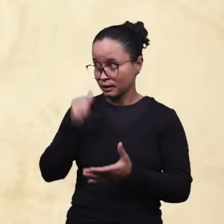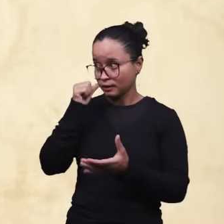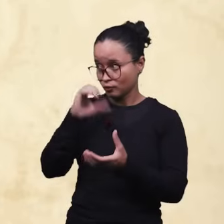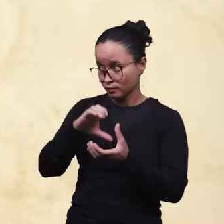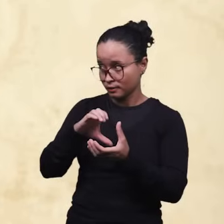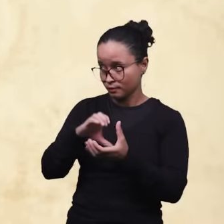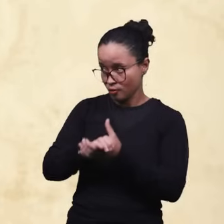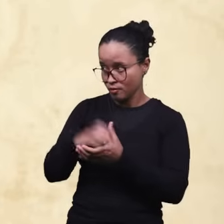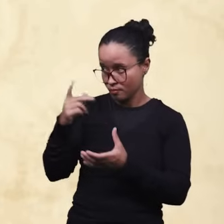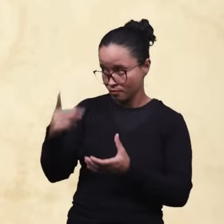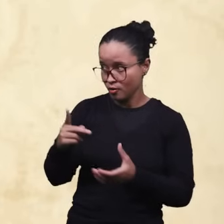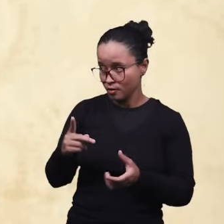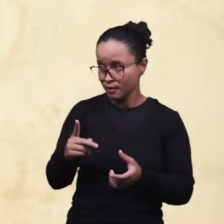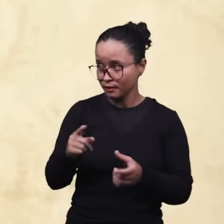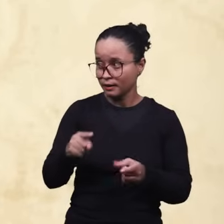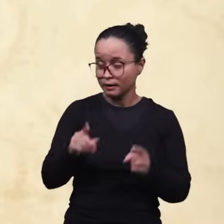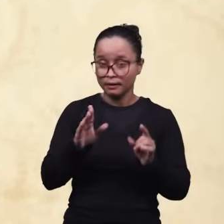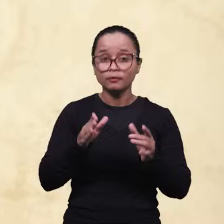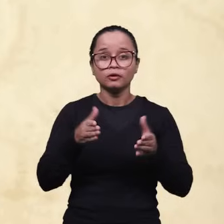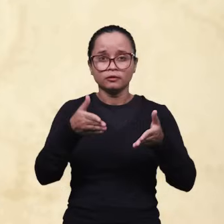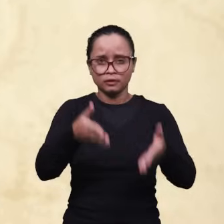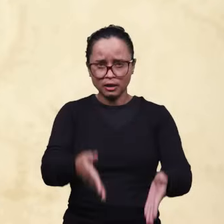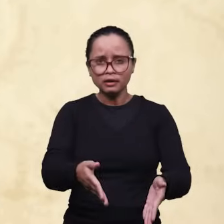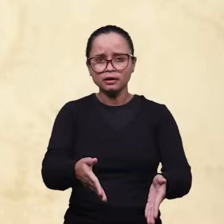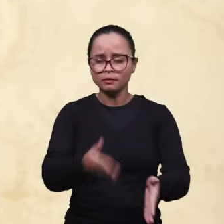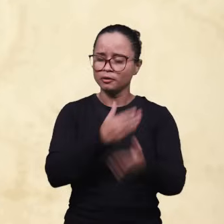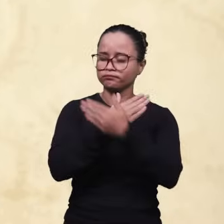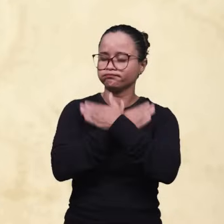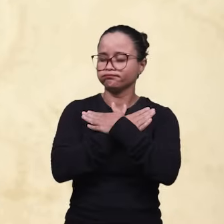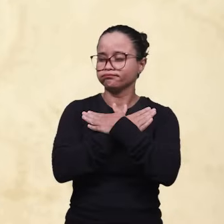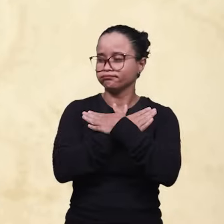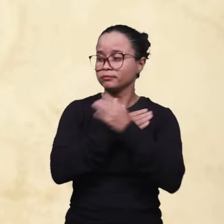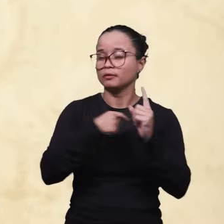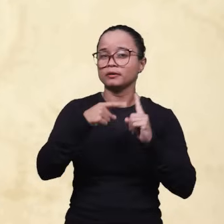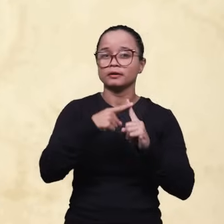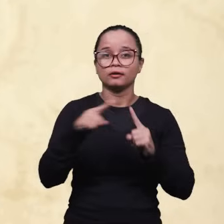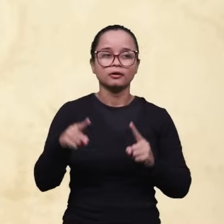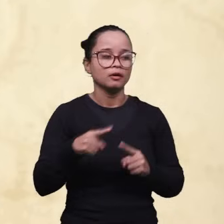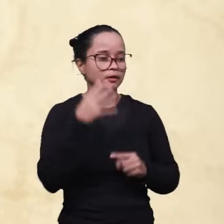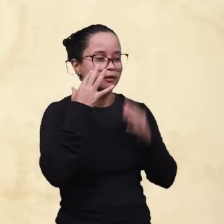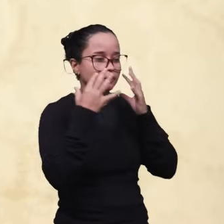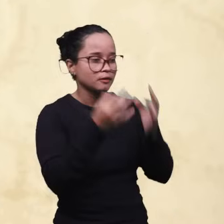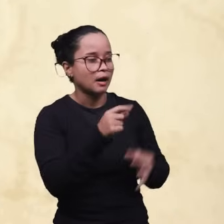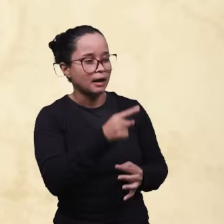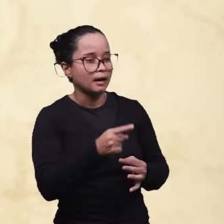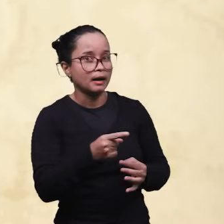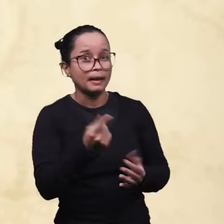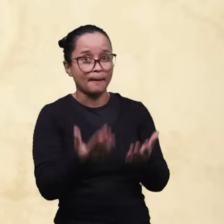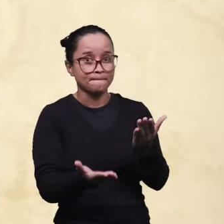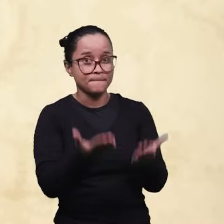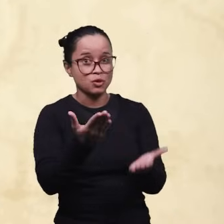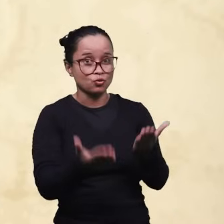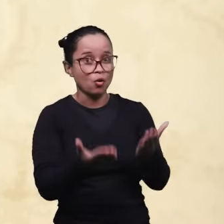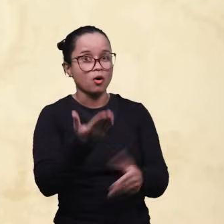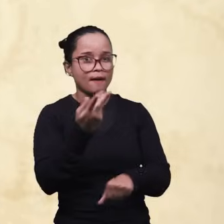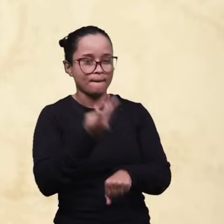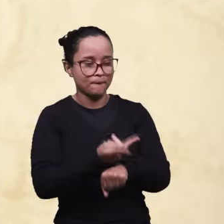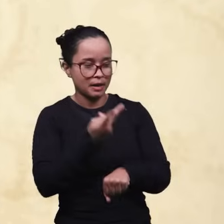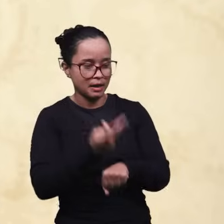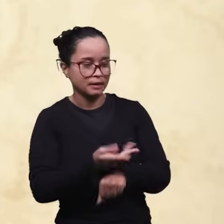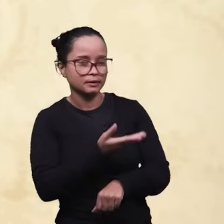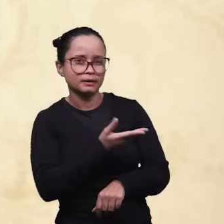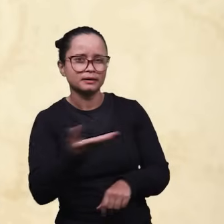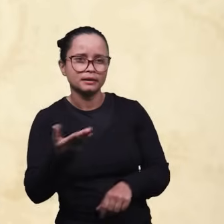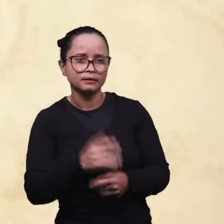E Abraão deu ouvidos a Efrom, pesou-lhe a prata, de que este falara diante